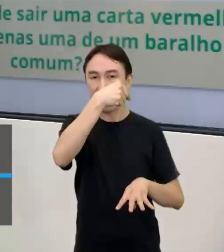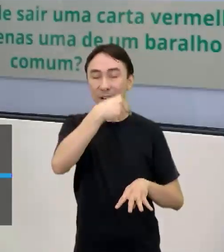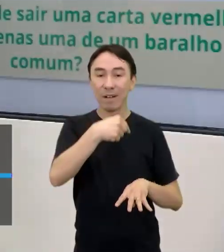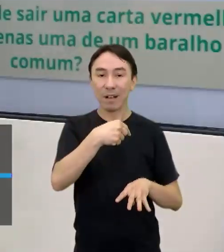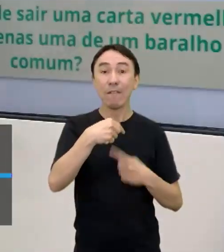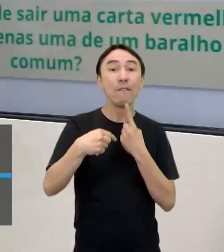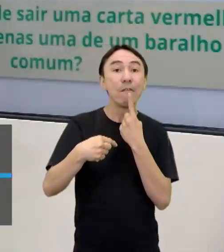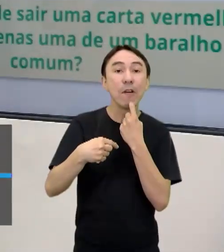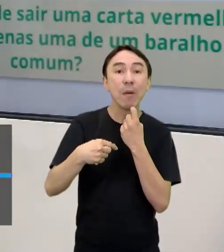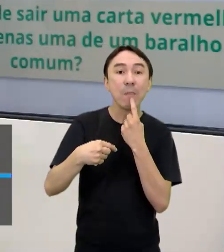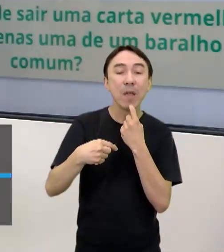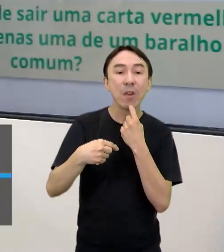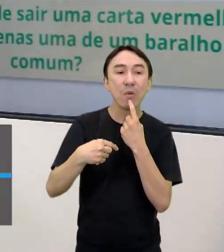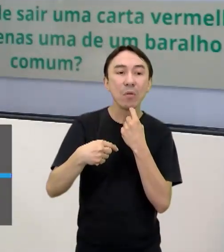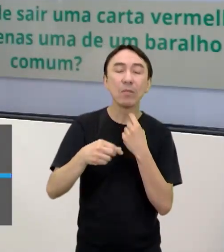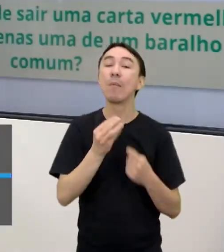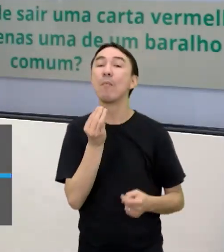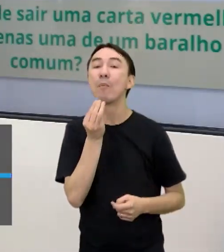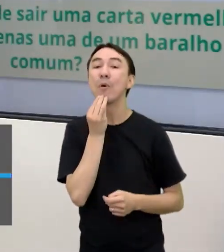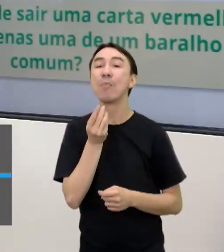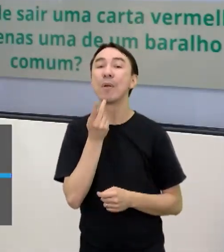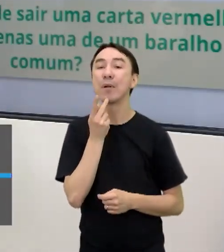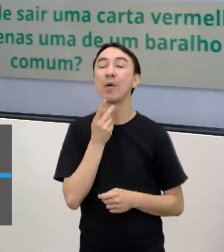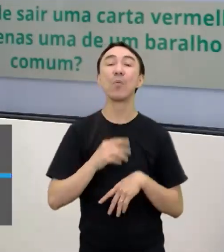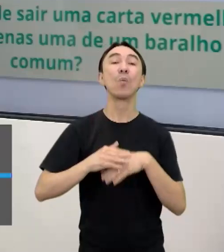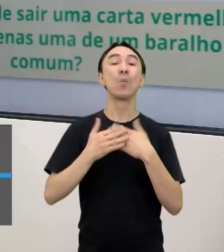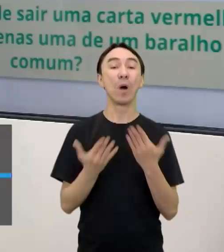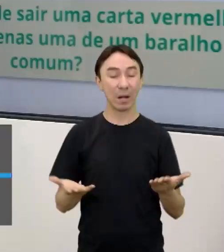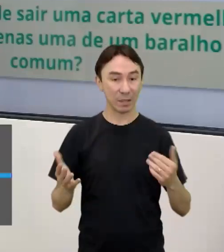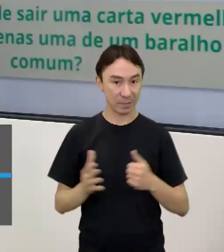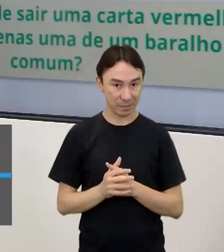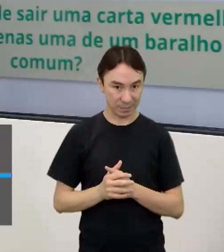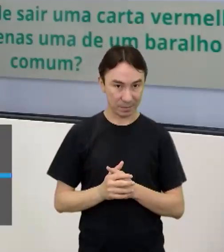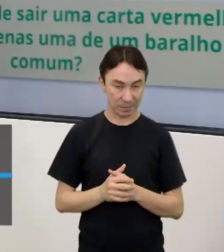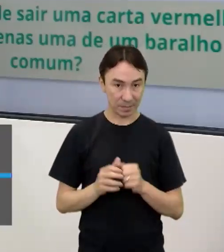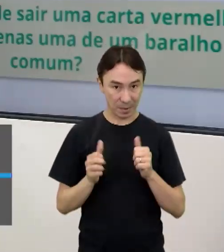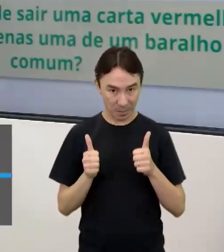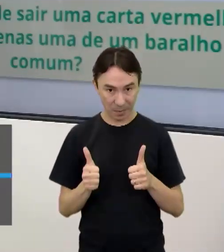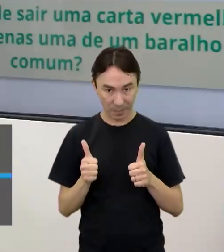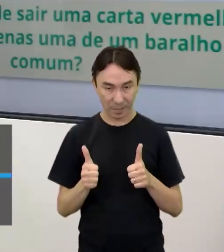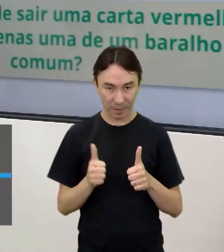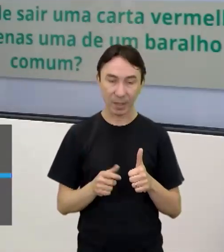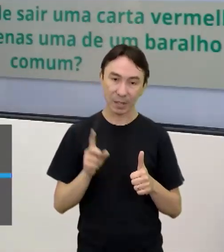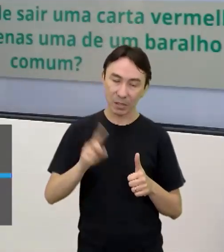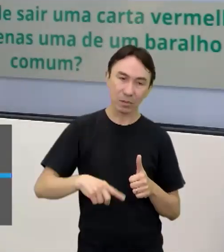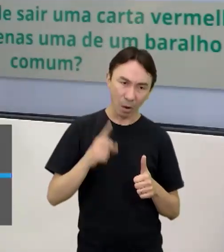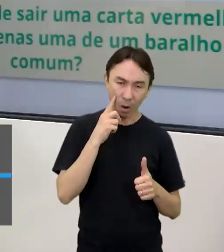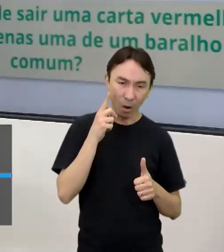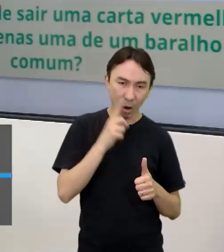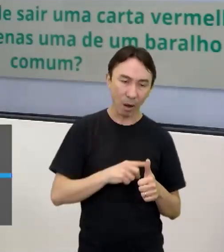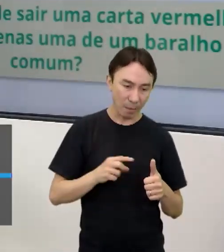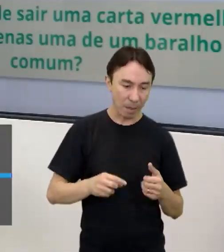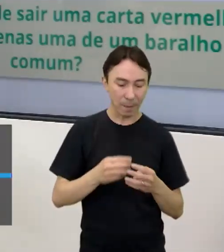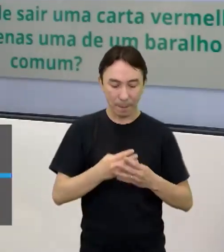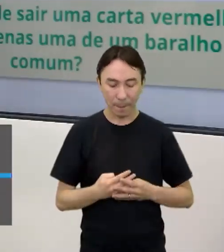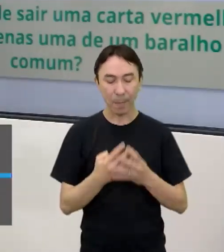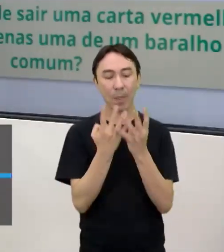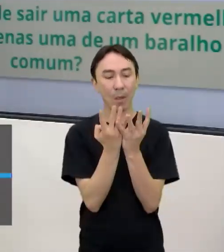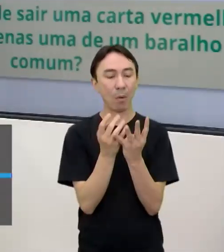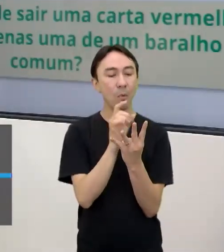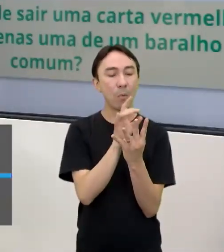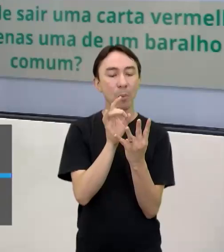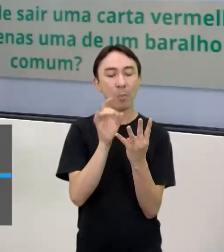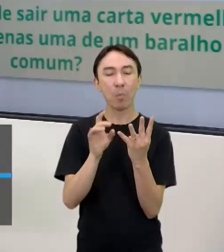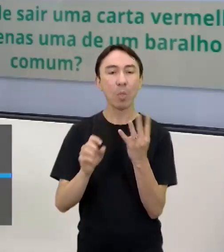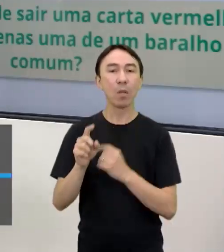tira lá os coringas do baralho, né? E a gente fica com apenas 52 cartas, né? 13 cartas de cada naipe, tá? Então